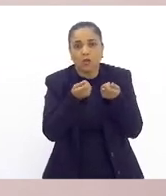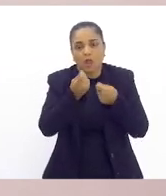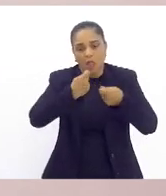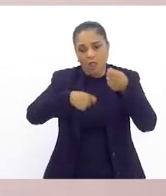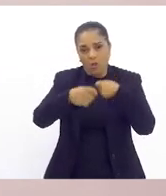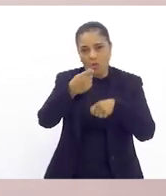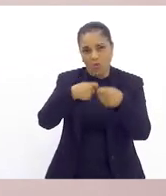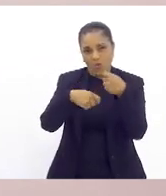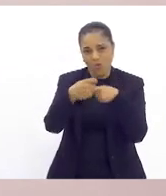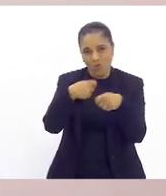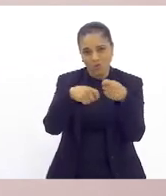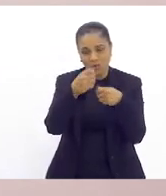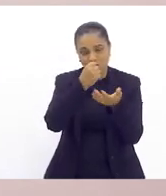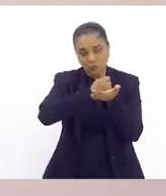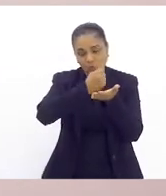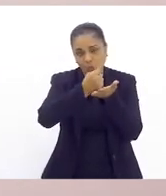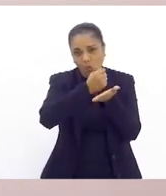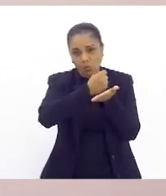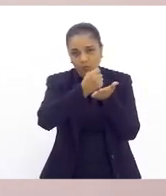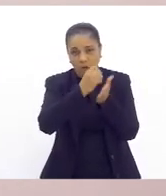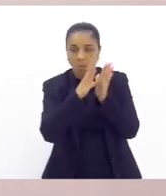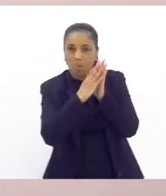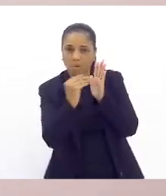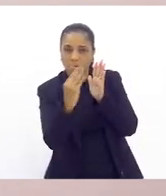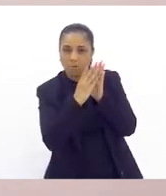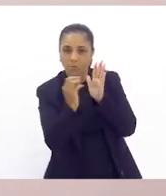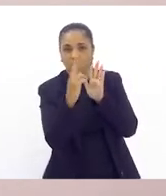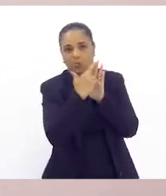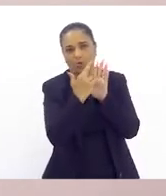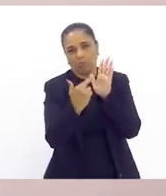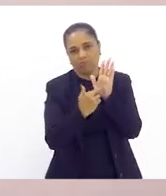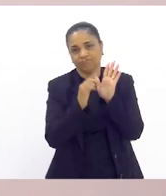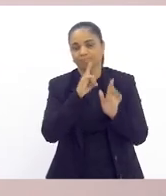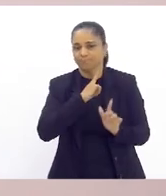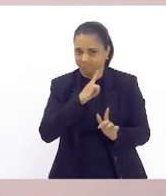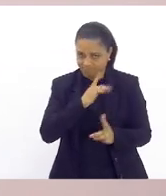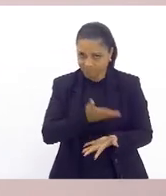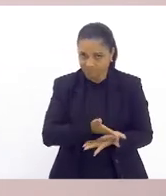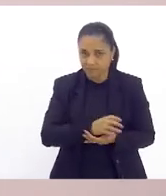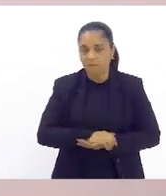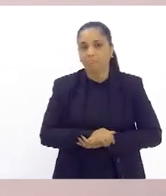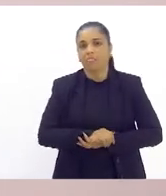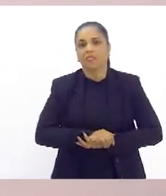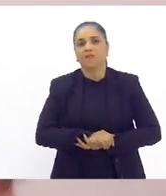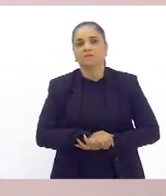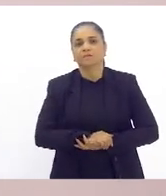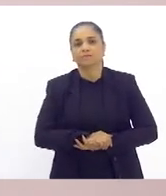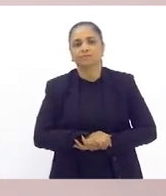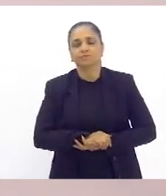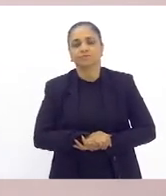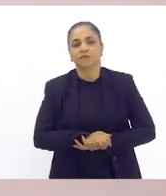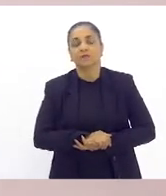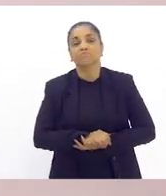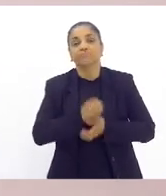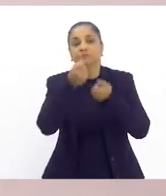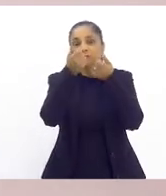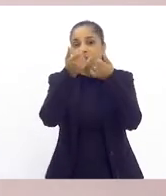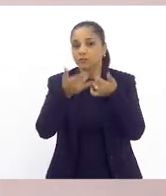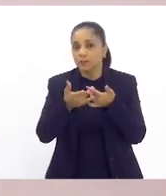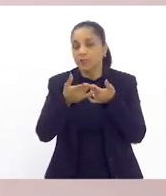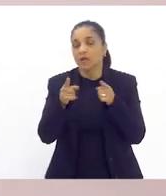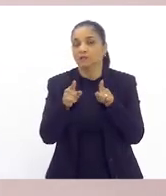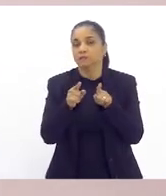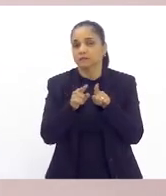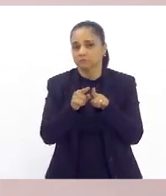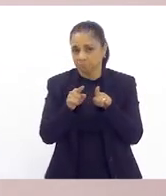financeiro do contrato com base no modelo regulatório existente tá queria ressaltar também infelizmente